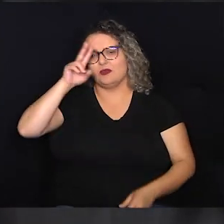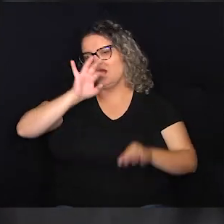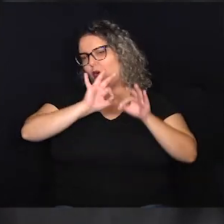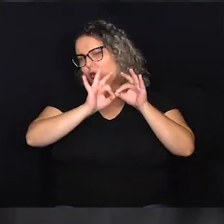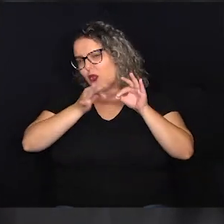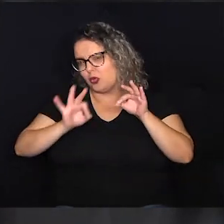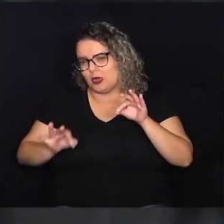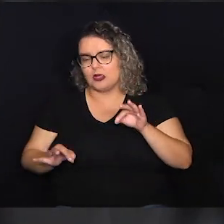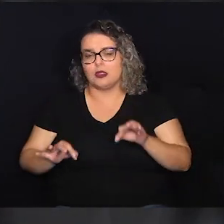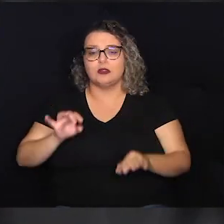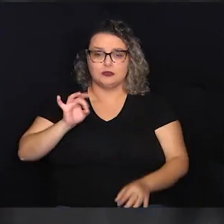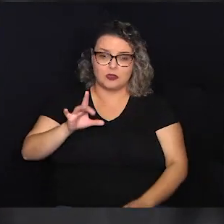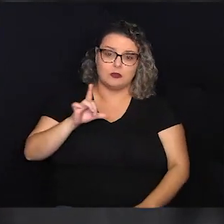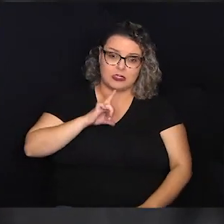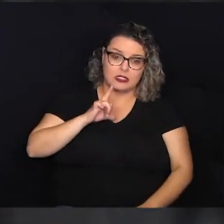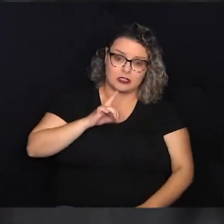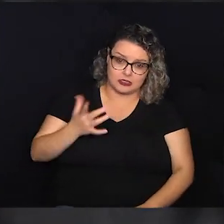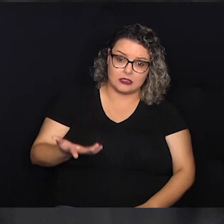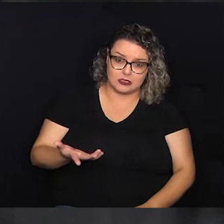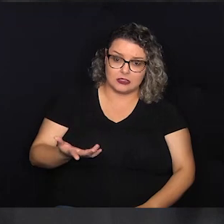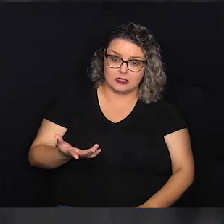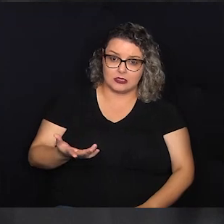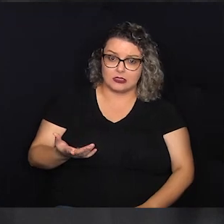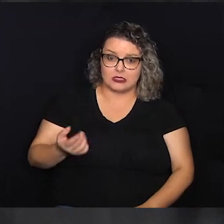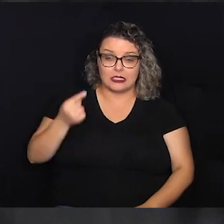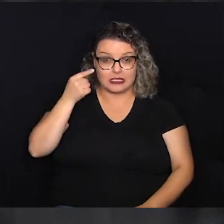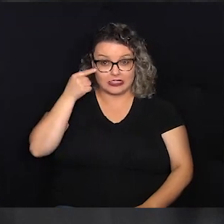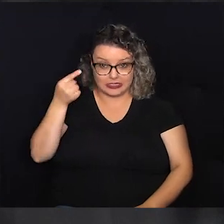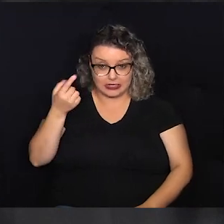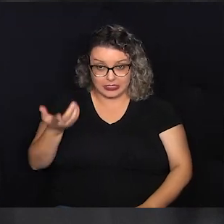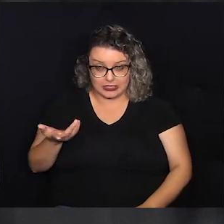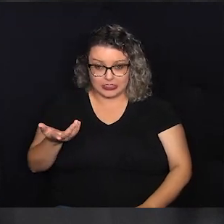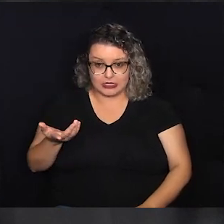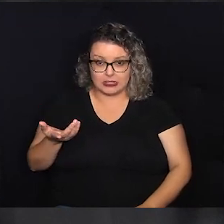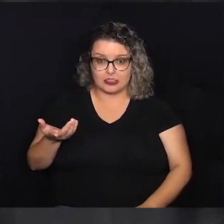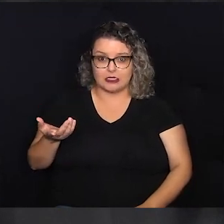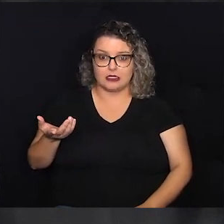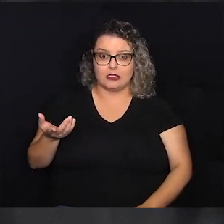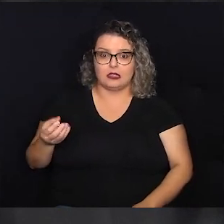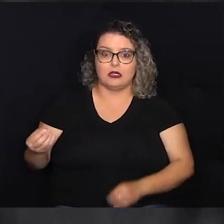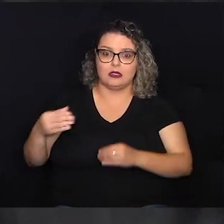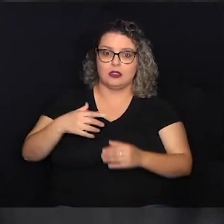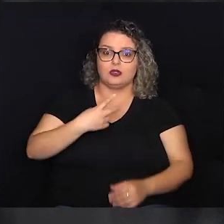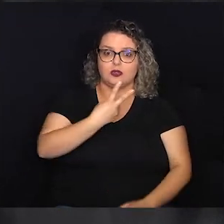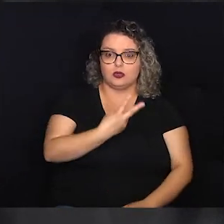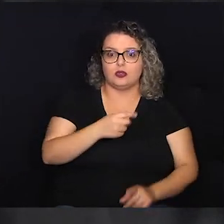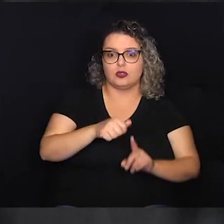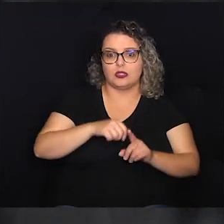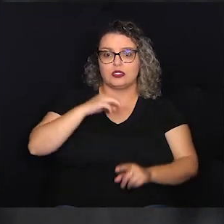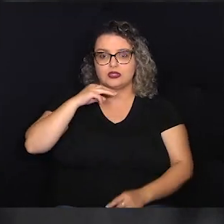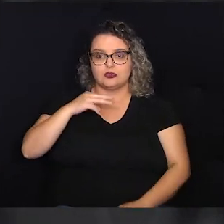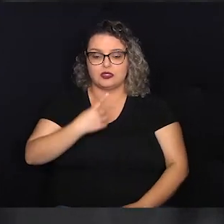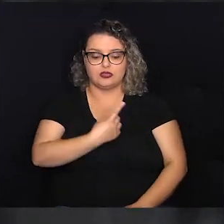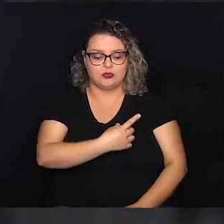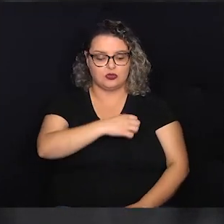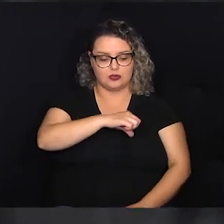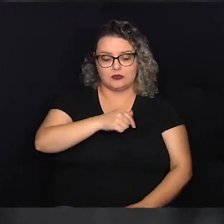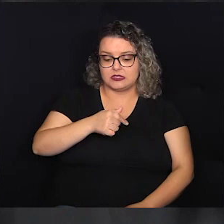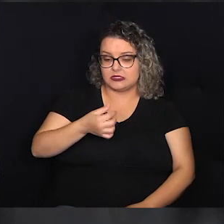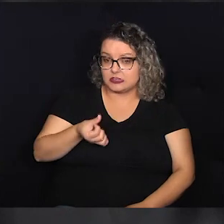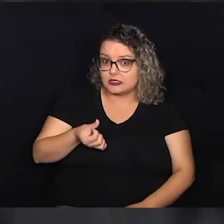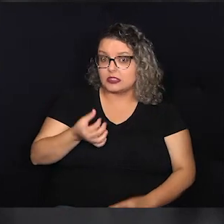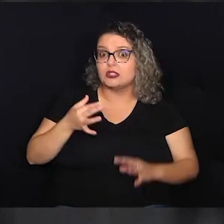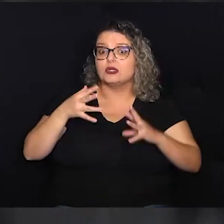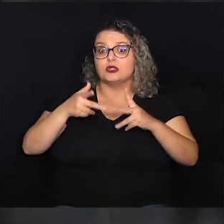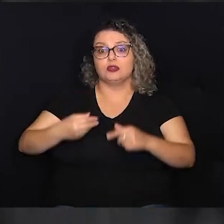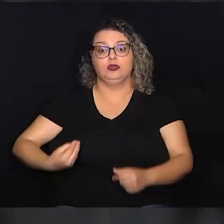que ocorre? Minha história é longa. Só para você possa ter noção, eu vim para cá em 2